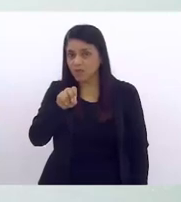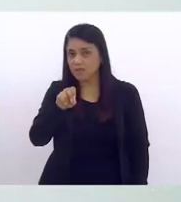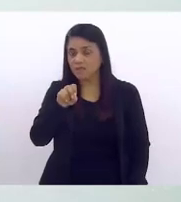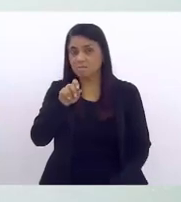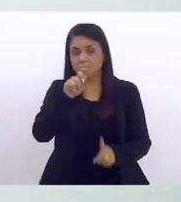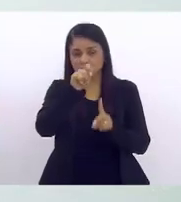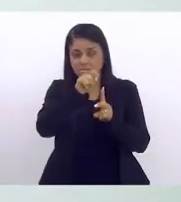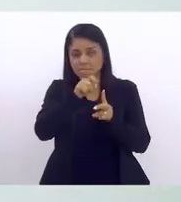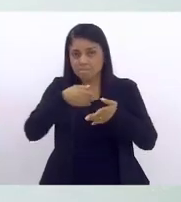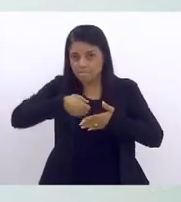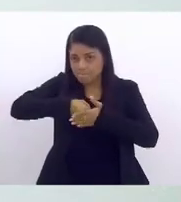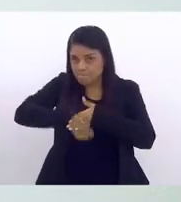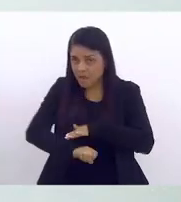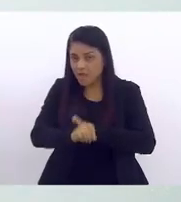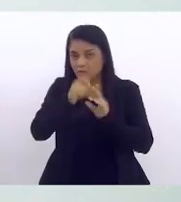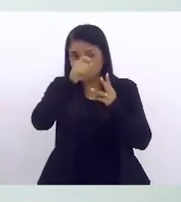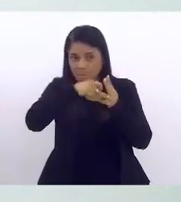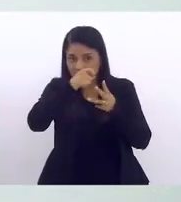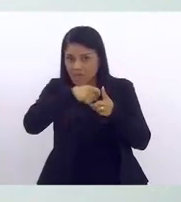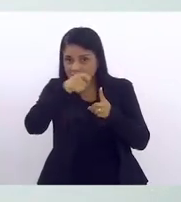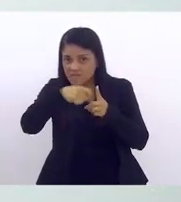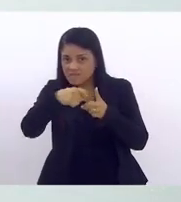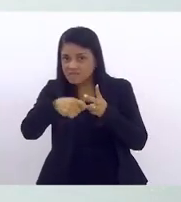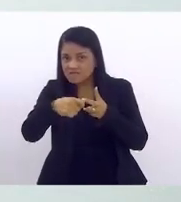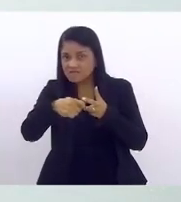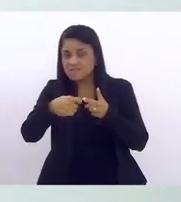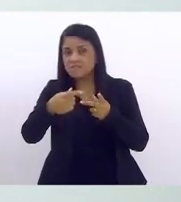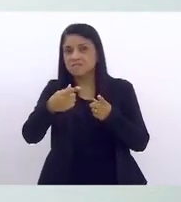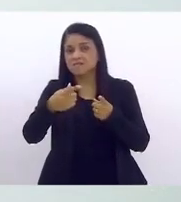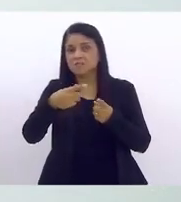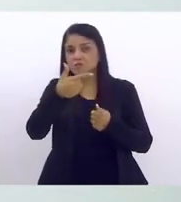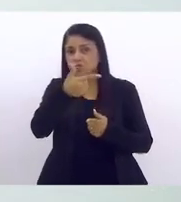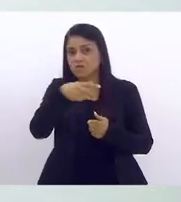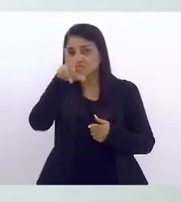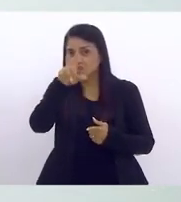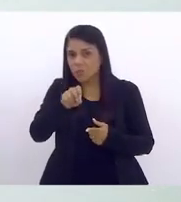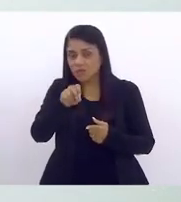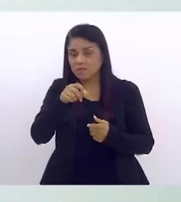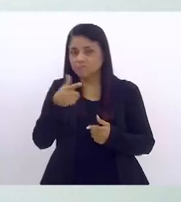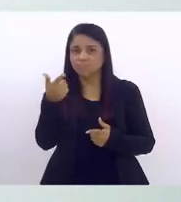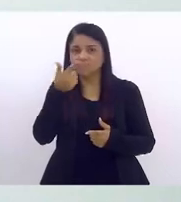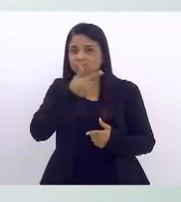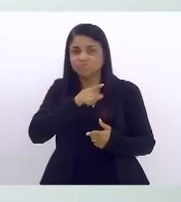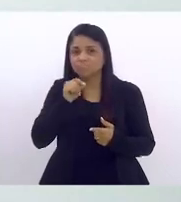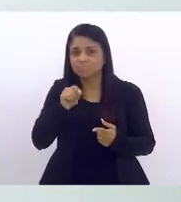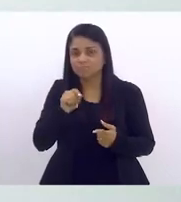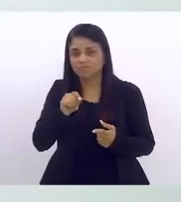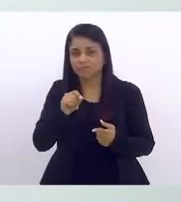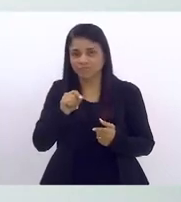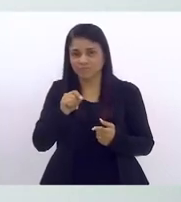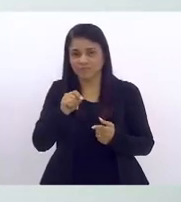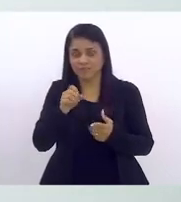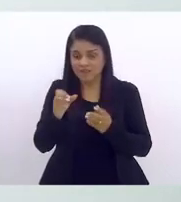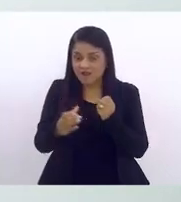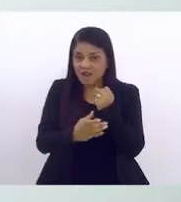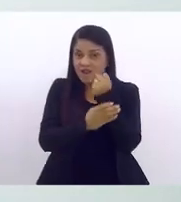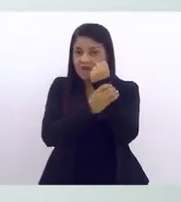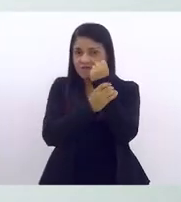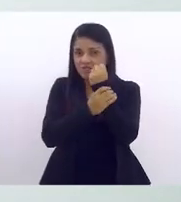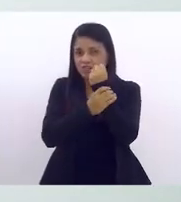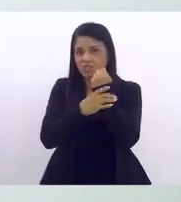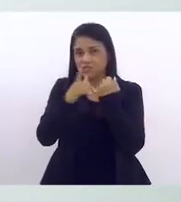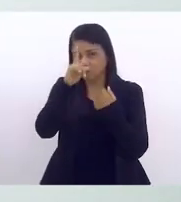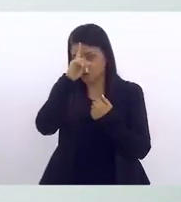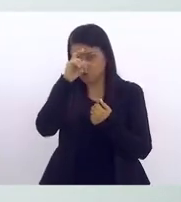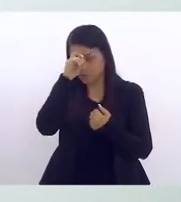mês, eu não consigo fazer essa maternidade custo-efetiva. Por quê? Porque eu preciso garantir nessa maternidade, no